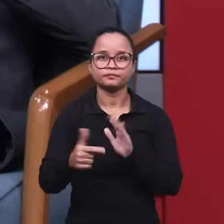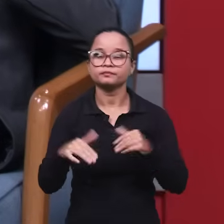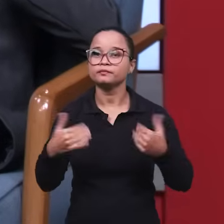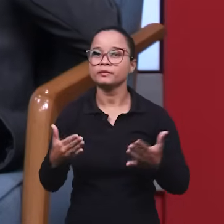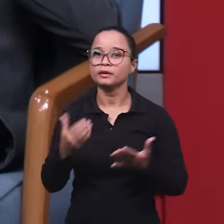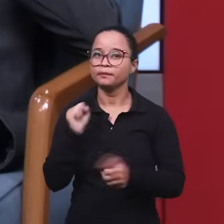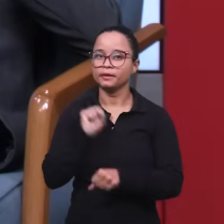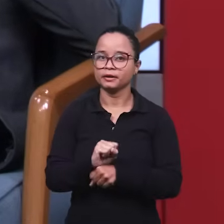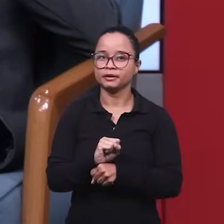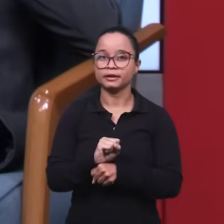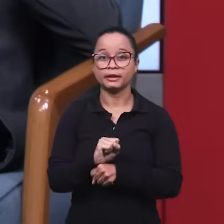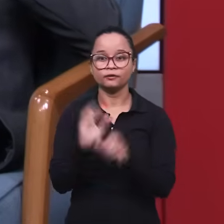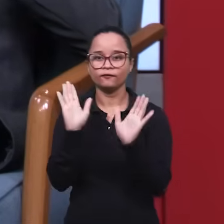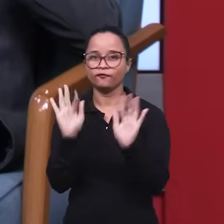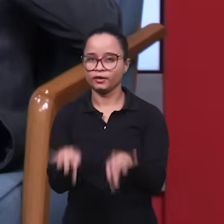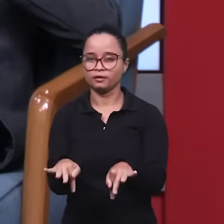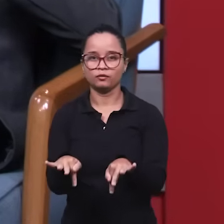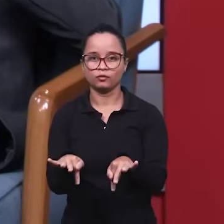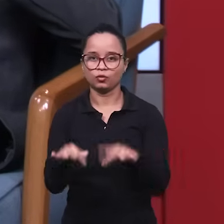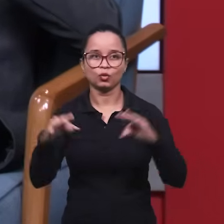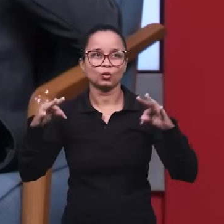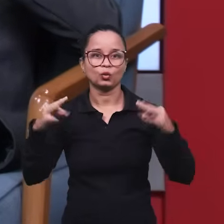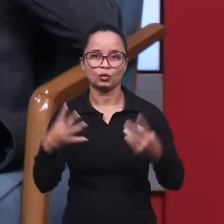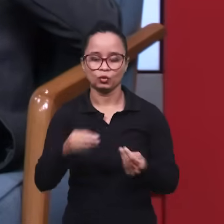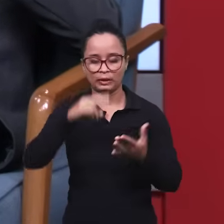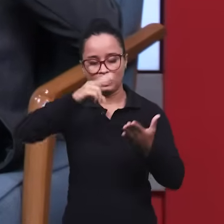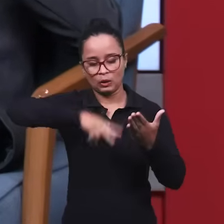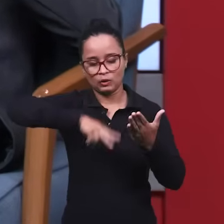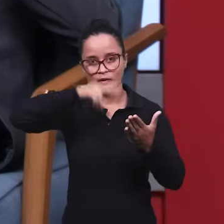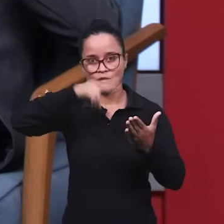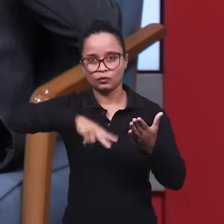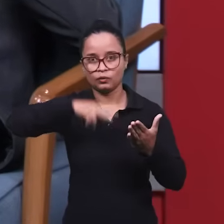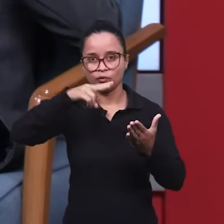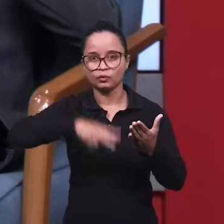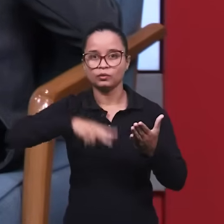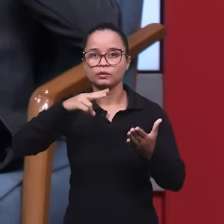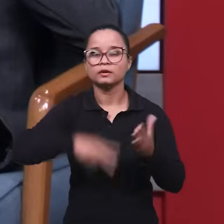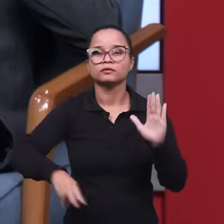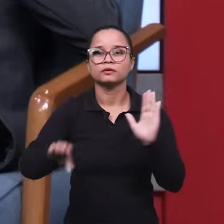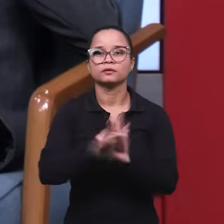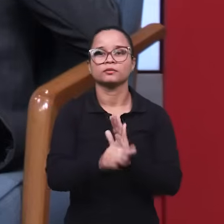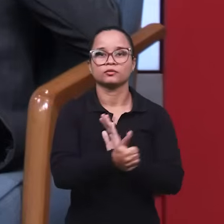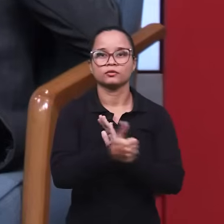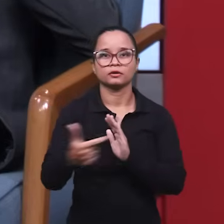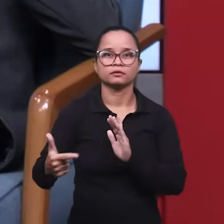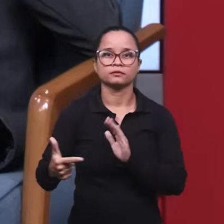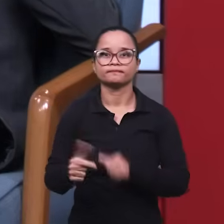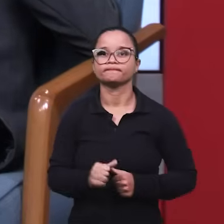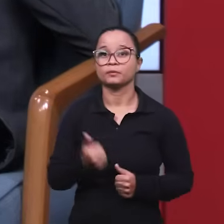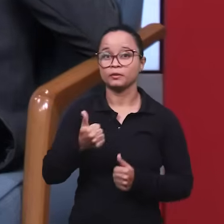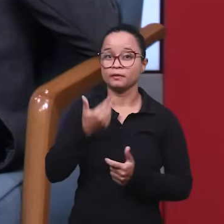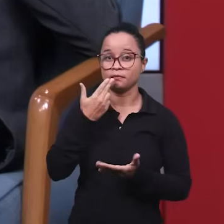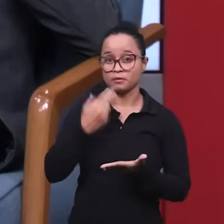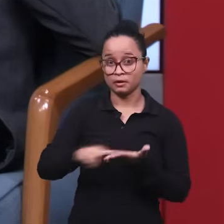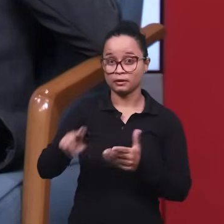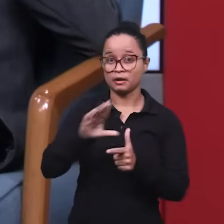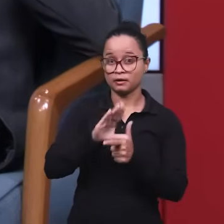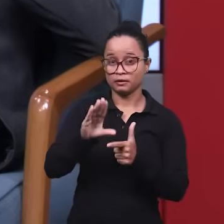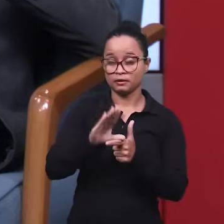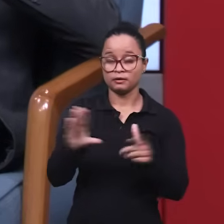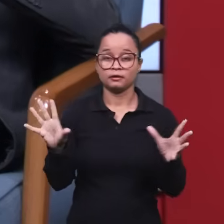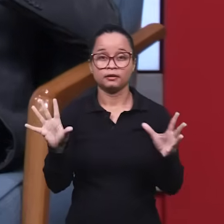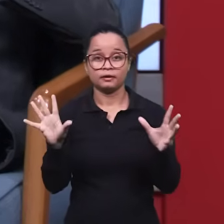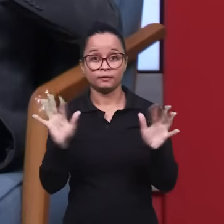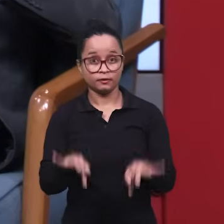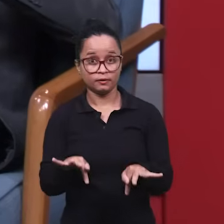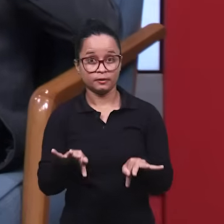e param na metade e não concluem todo o capítulo 12 da primeira carta aos Coríntios. E